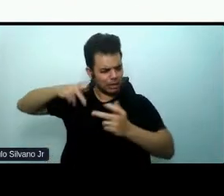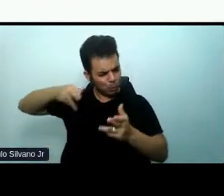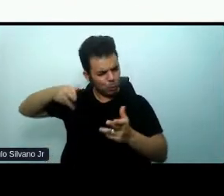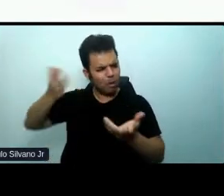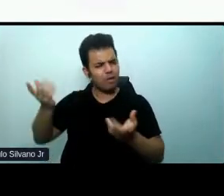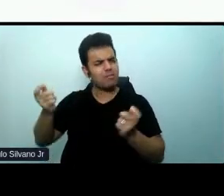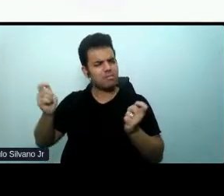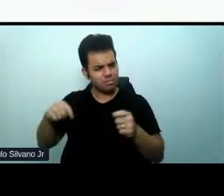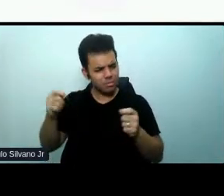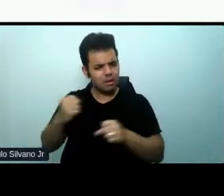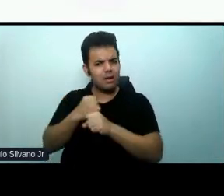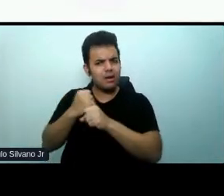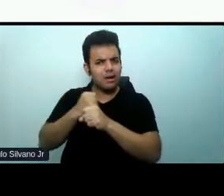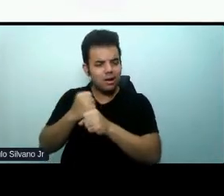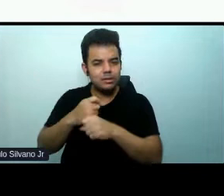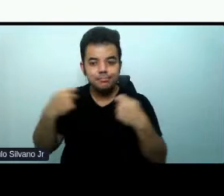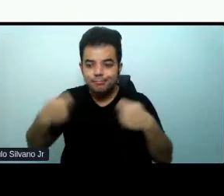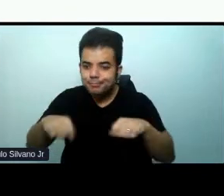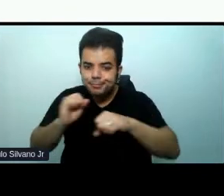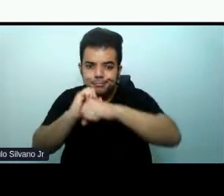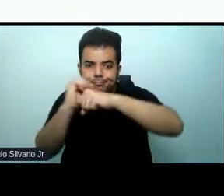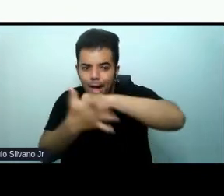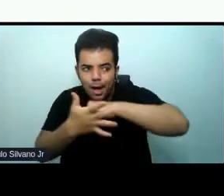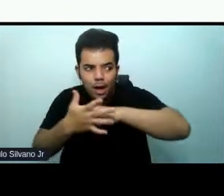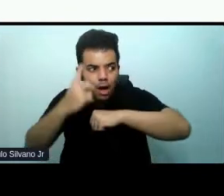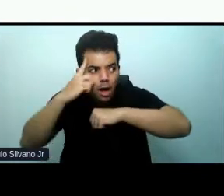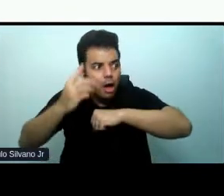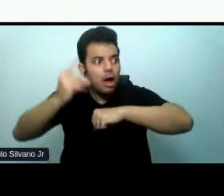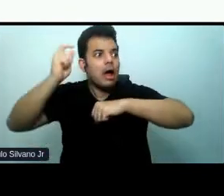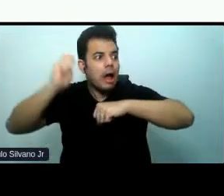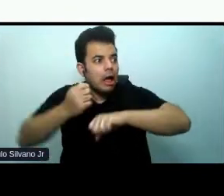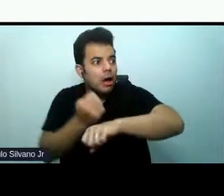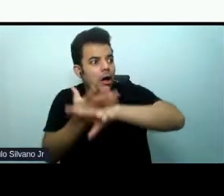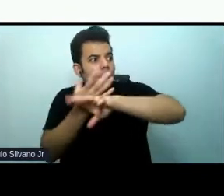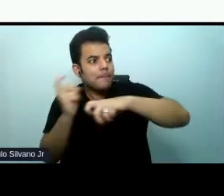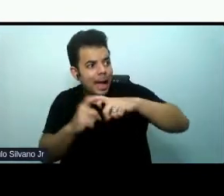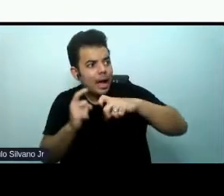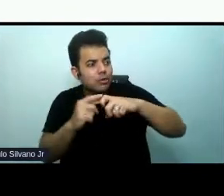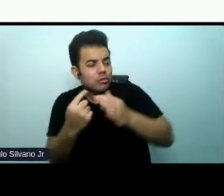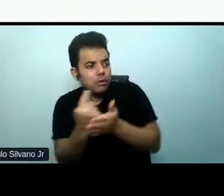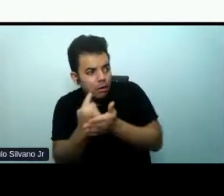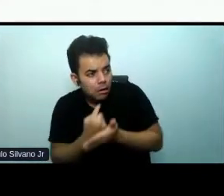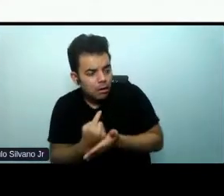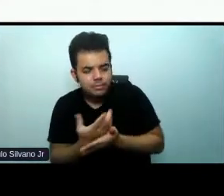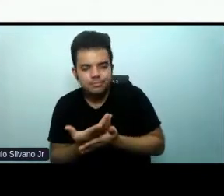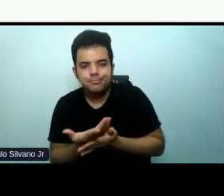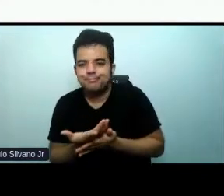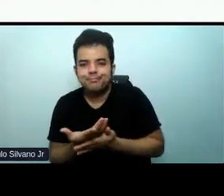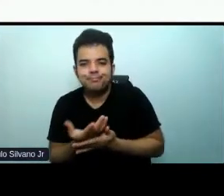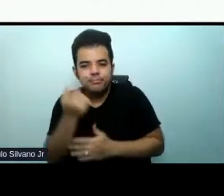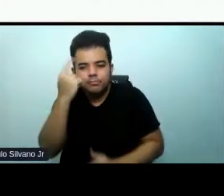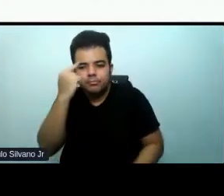ter, a gente precisou de uma pandemia, né, para dar